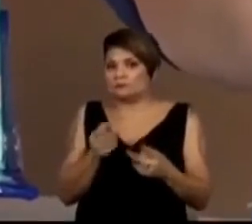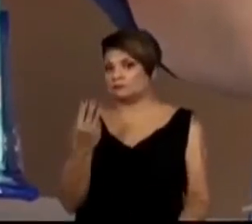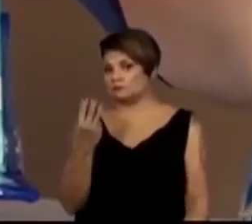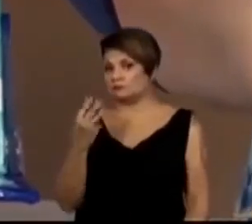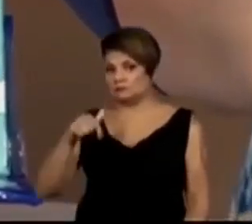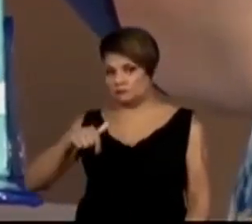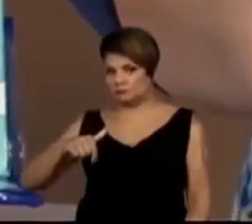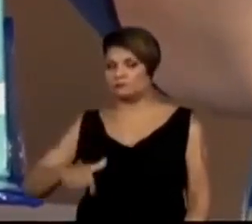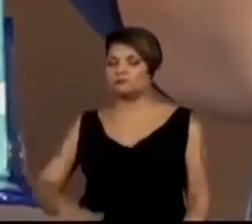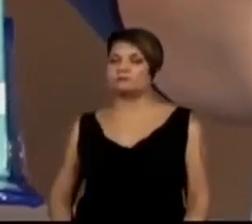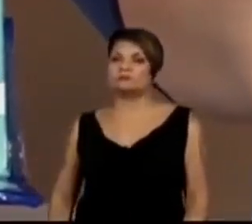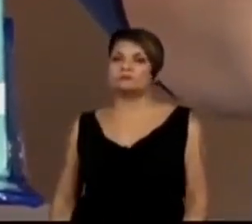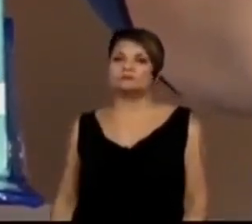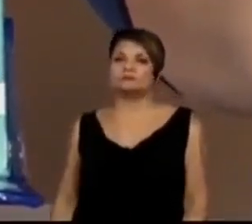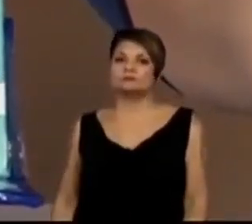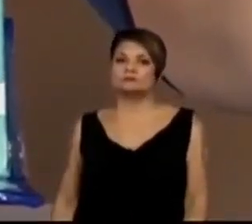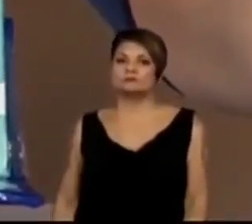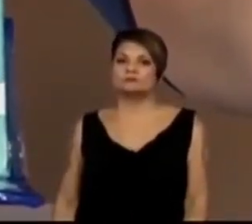novamente